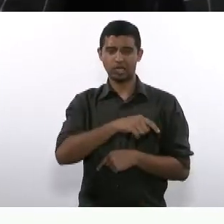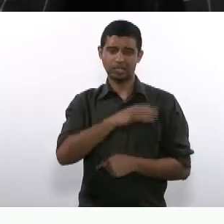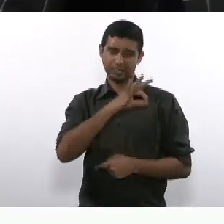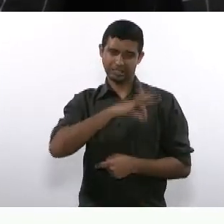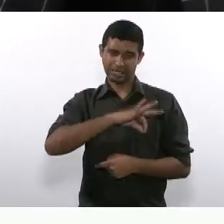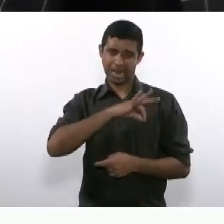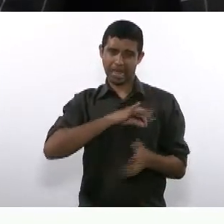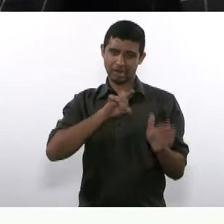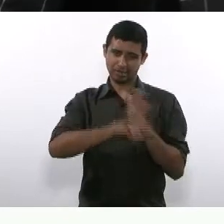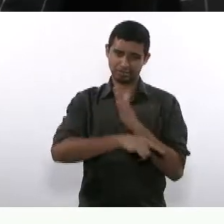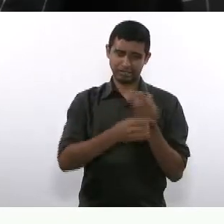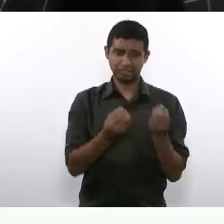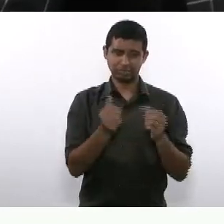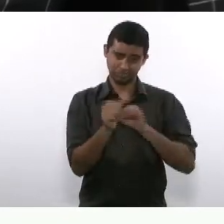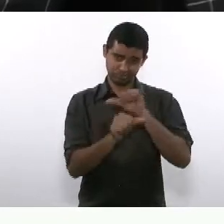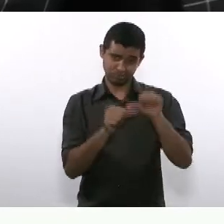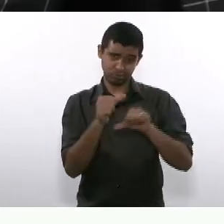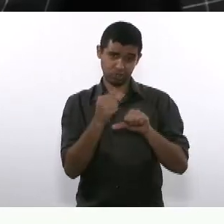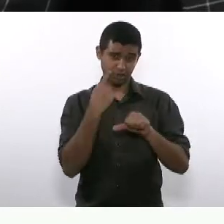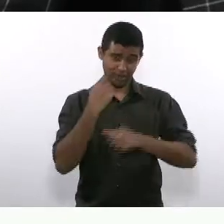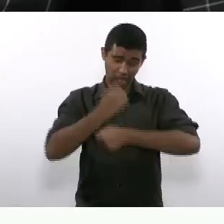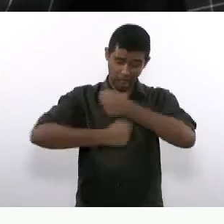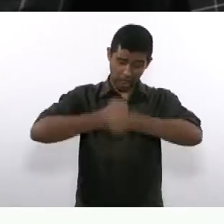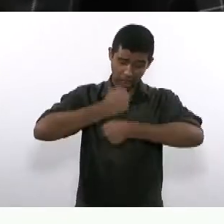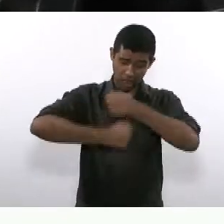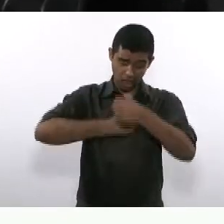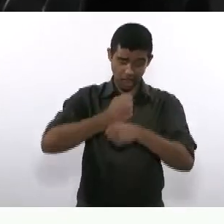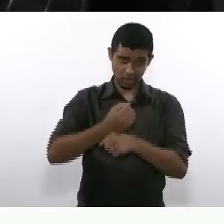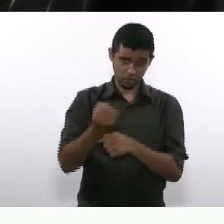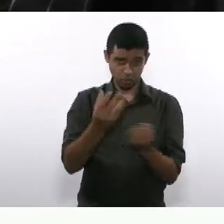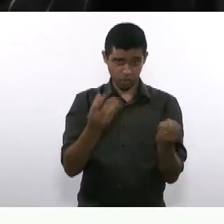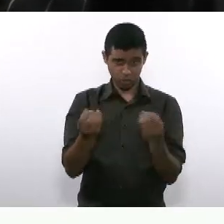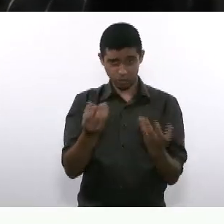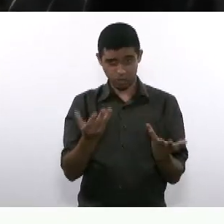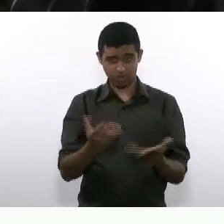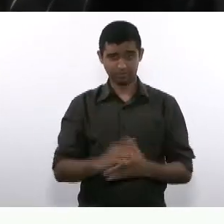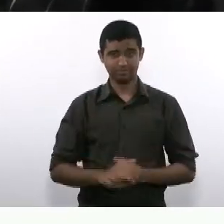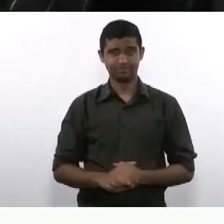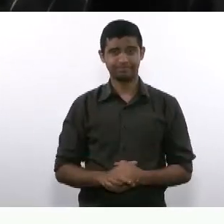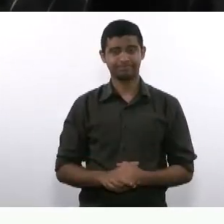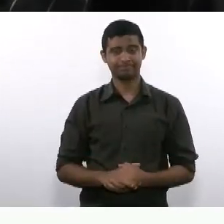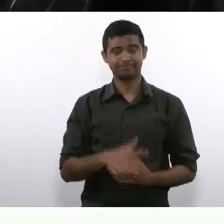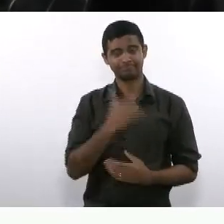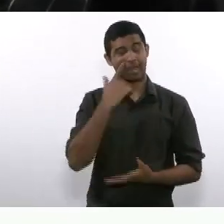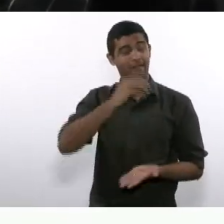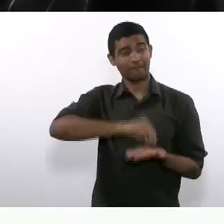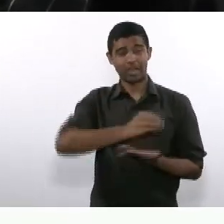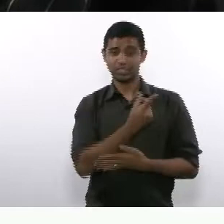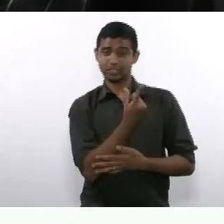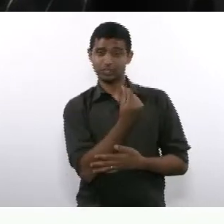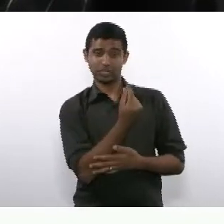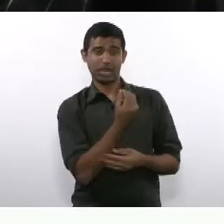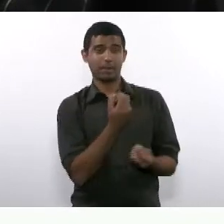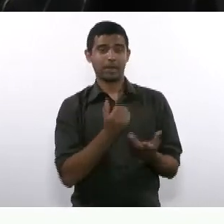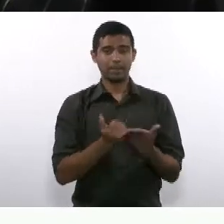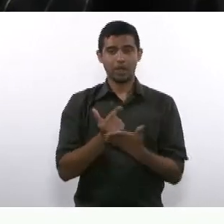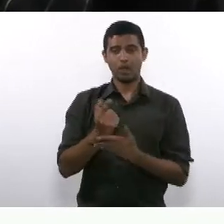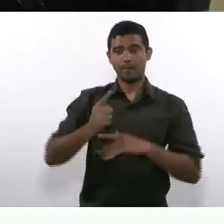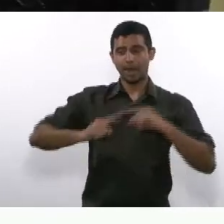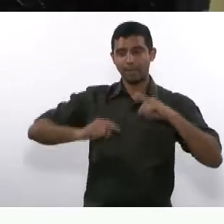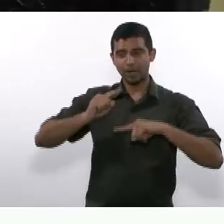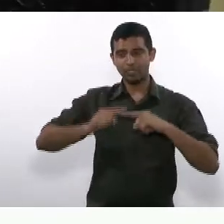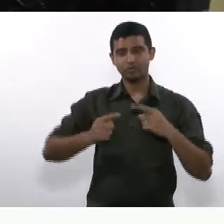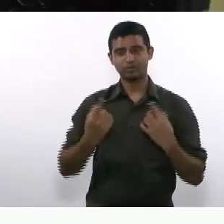salário mínimo, né, da atualização anual do salário mínimo, aí a gente acaba tendo menos verba para material esportivo. O senhor tem ideia de